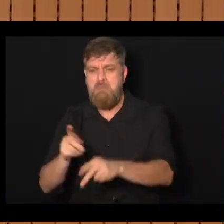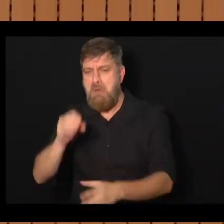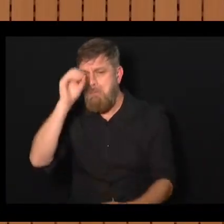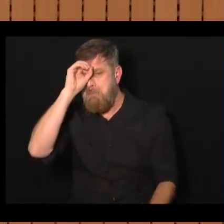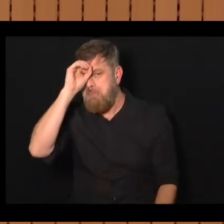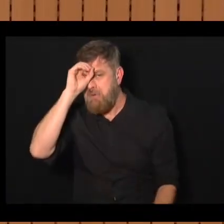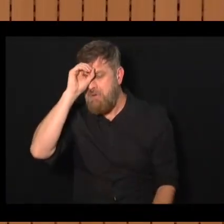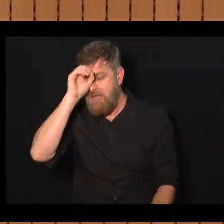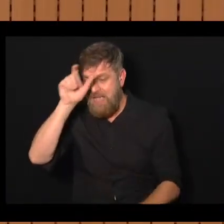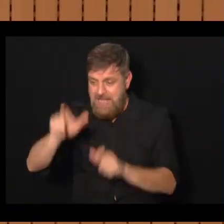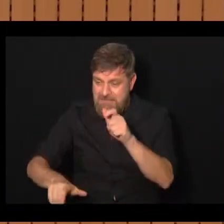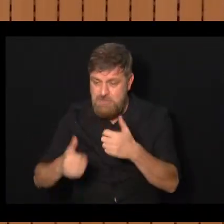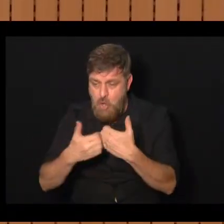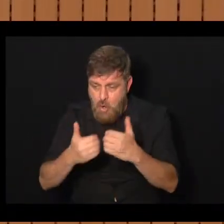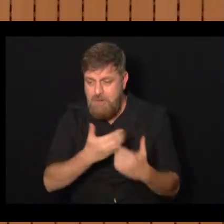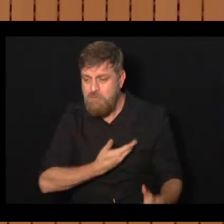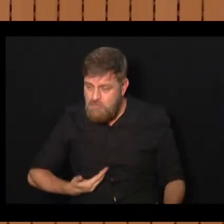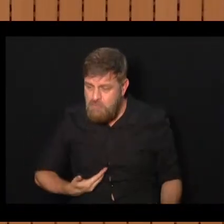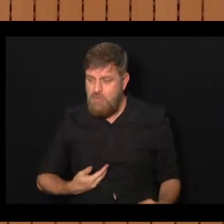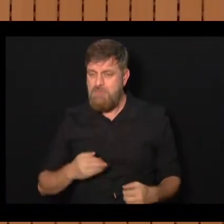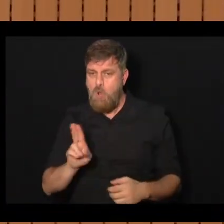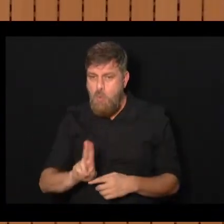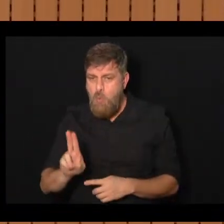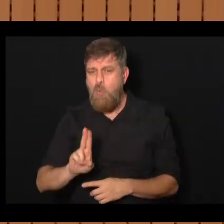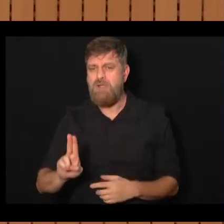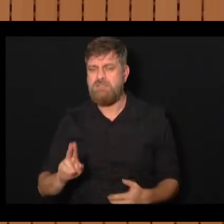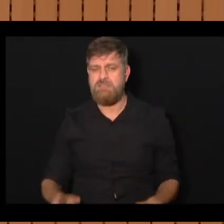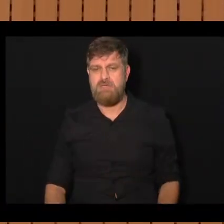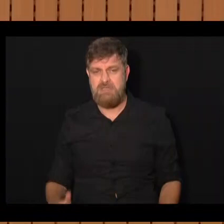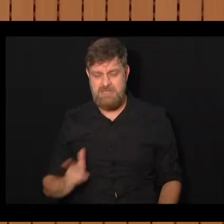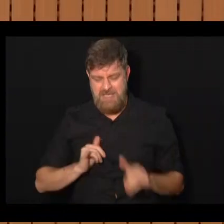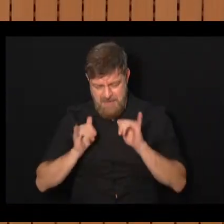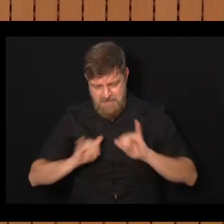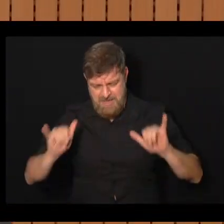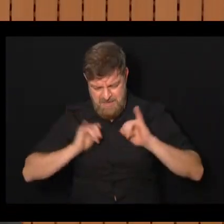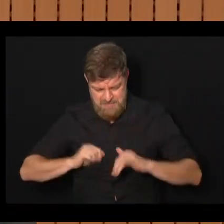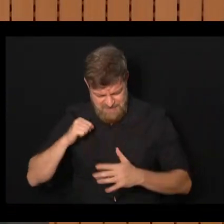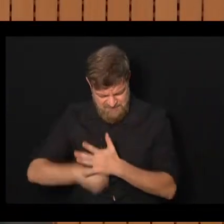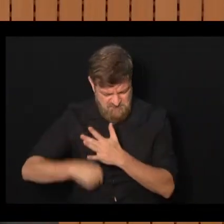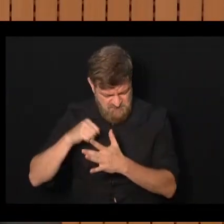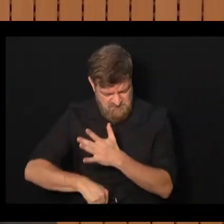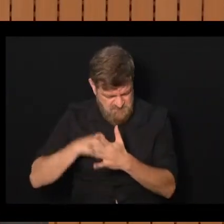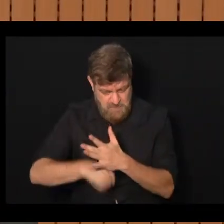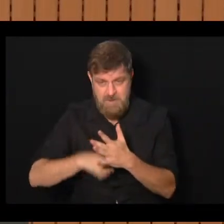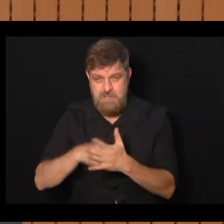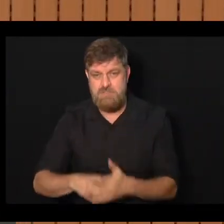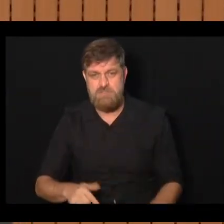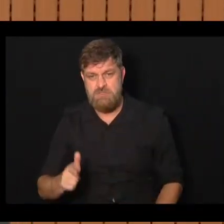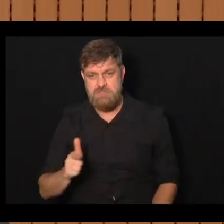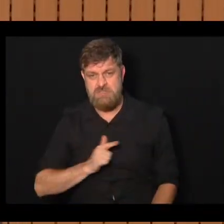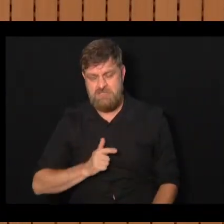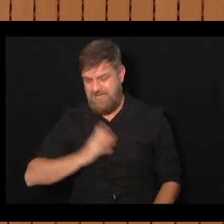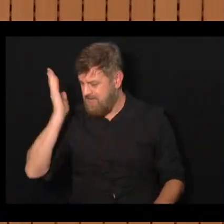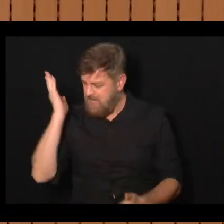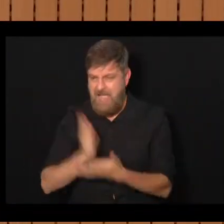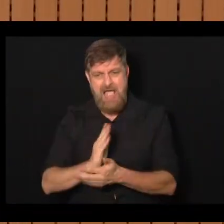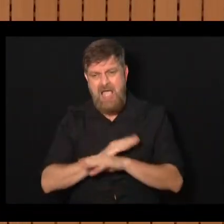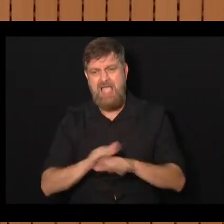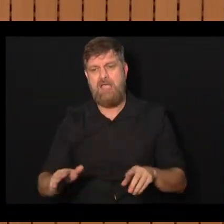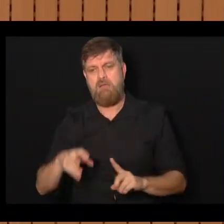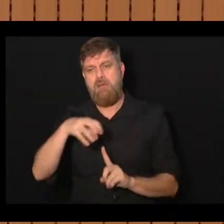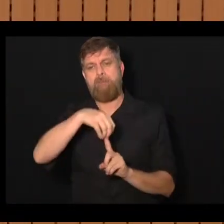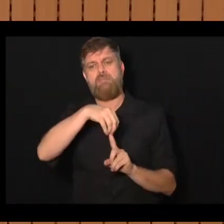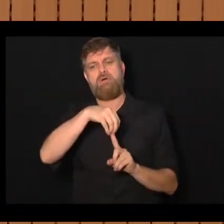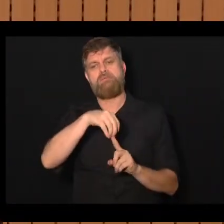pessoas, com os usuários de transporte. Então, há uma campanha muito grande, que está crescendo muito, que chega de esperar no